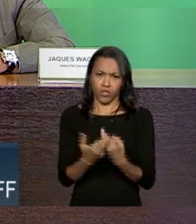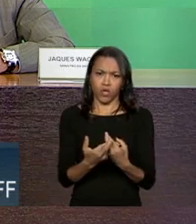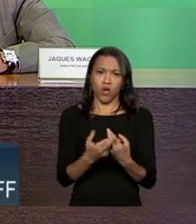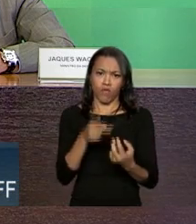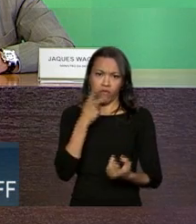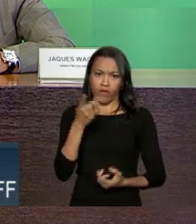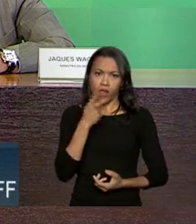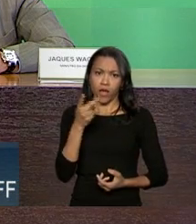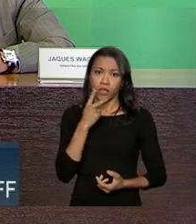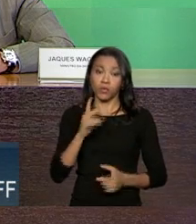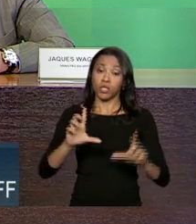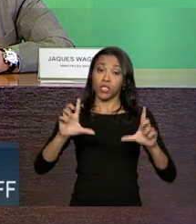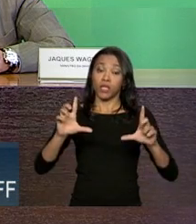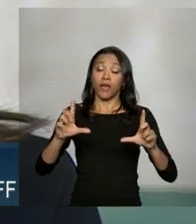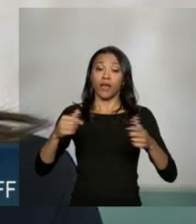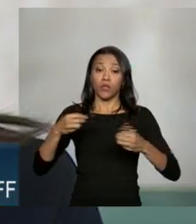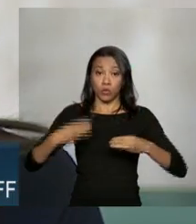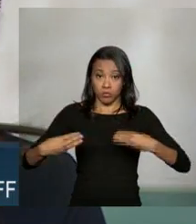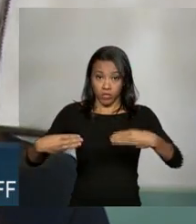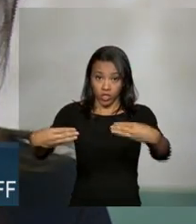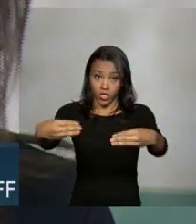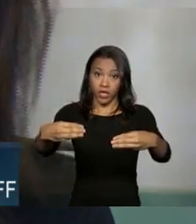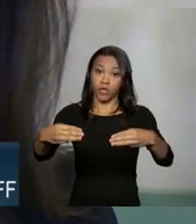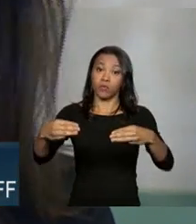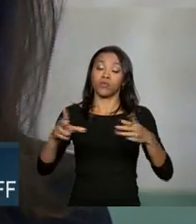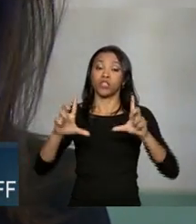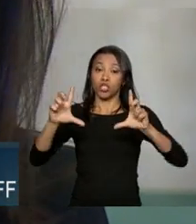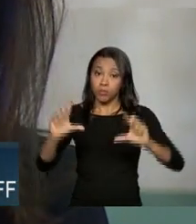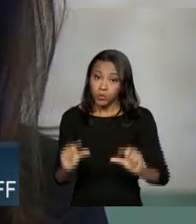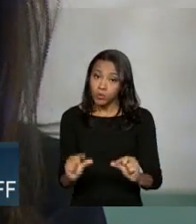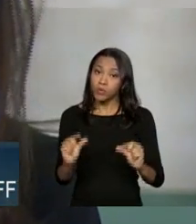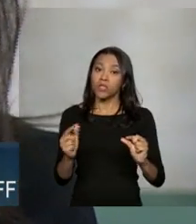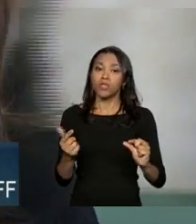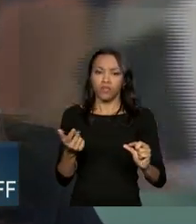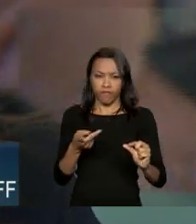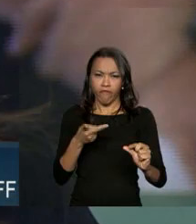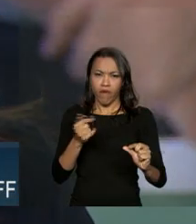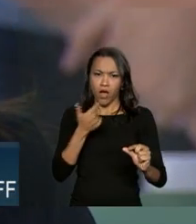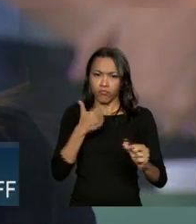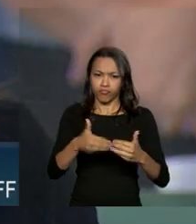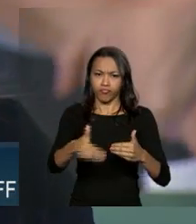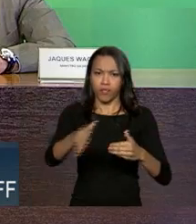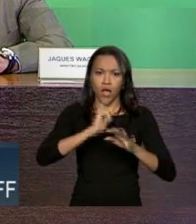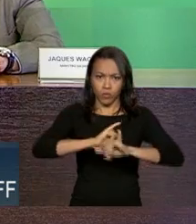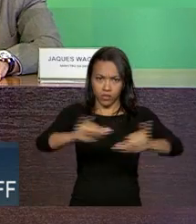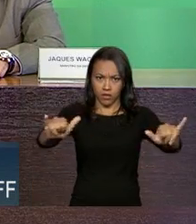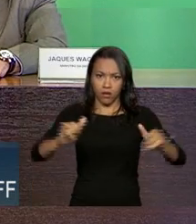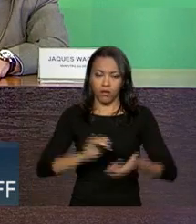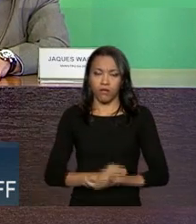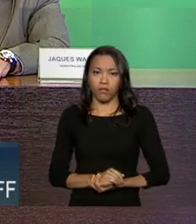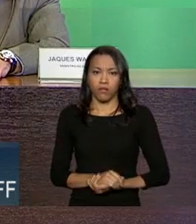dos ministérios e, se sim, isso deve ser anunciado quando? Já nos próximos dias?